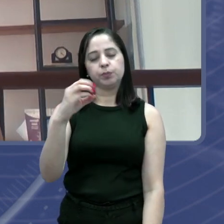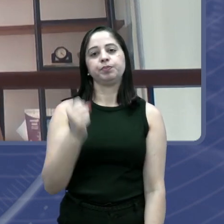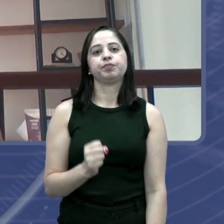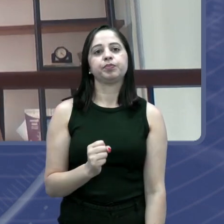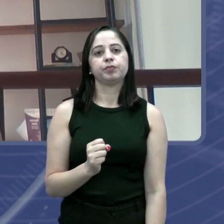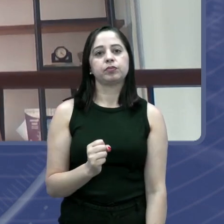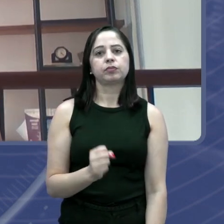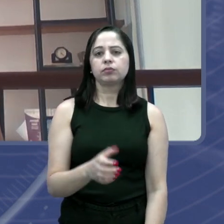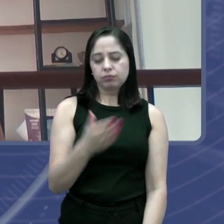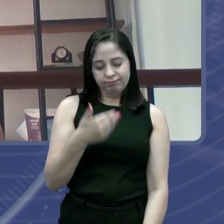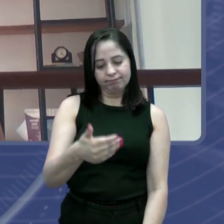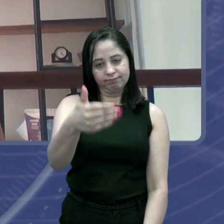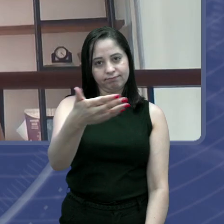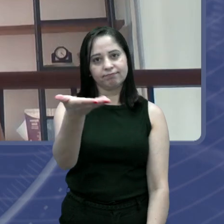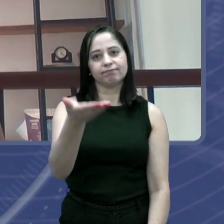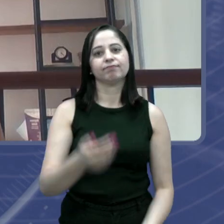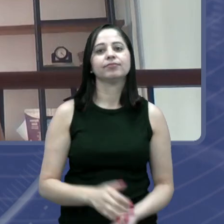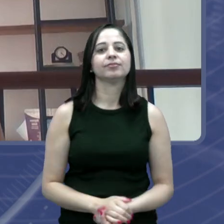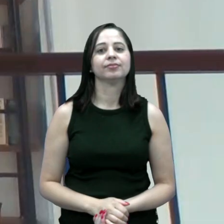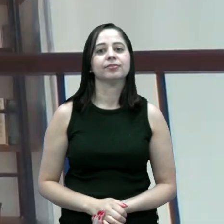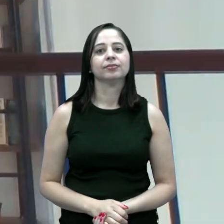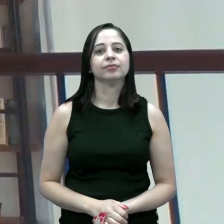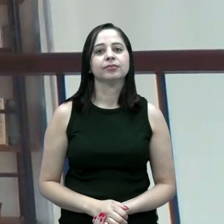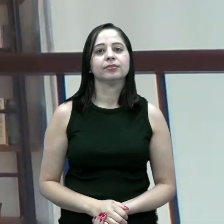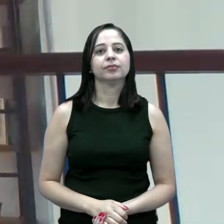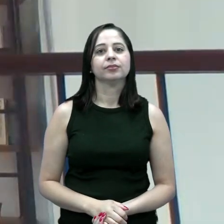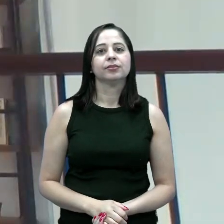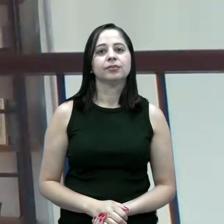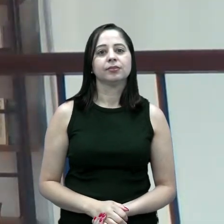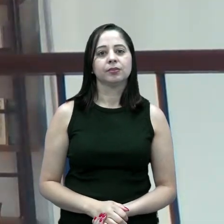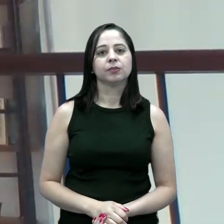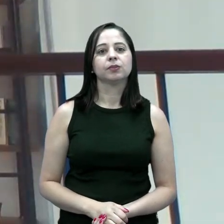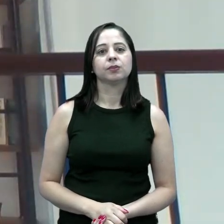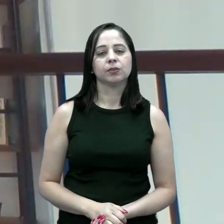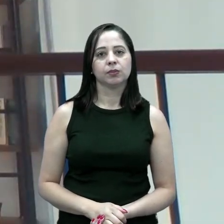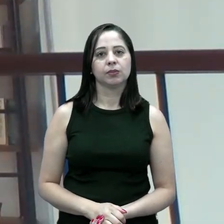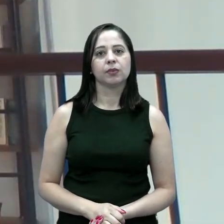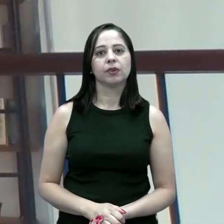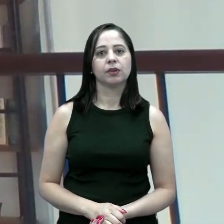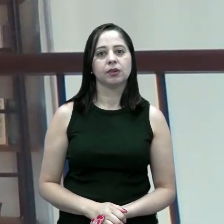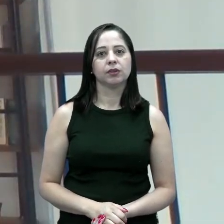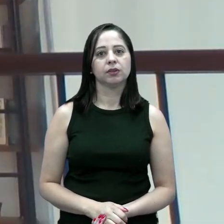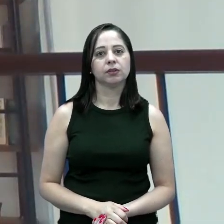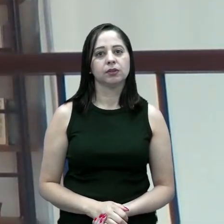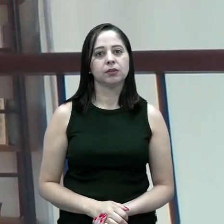Pode seguir, por favor. A gente tem um